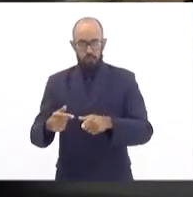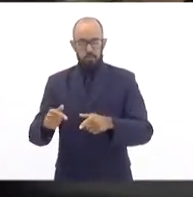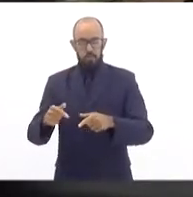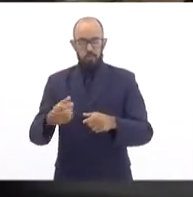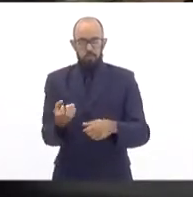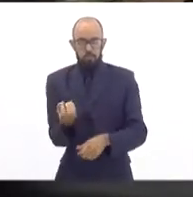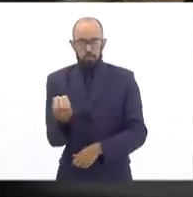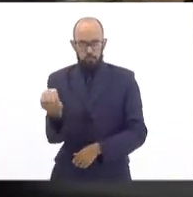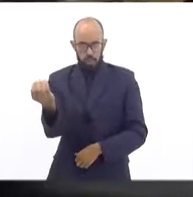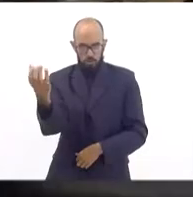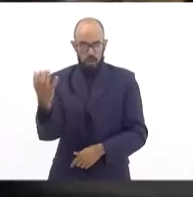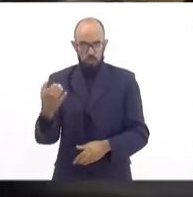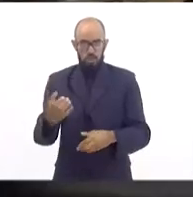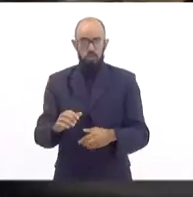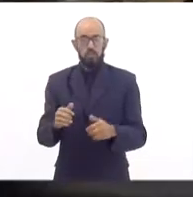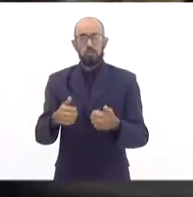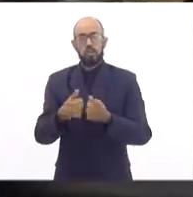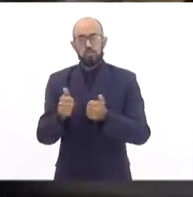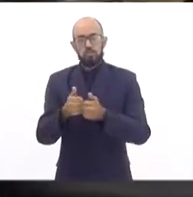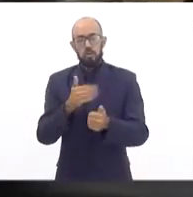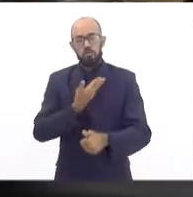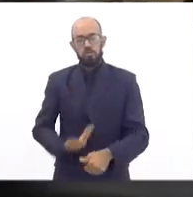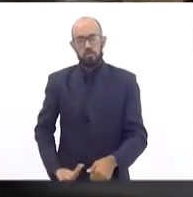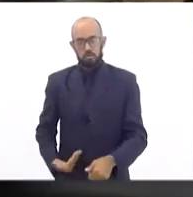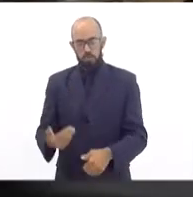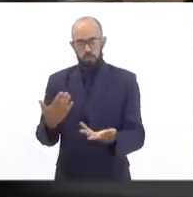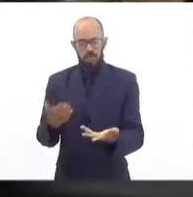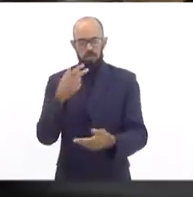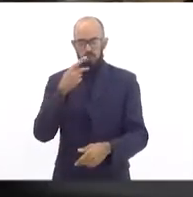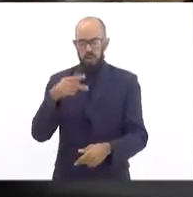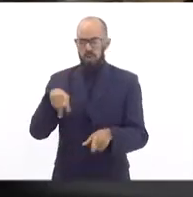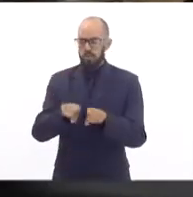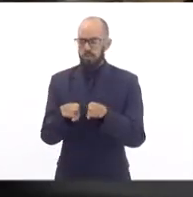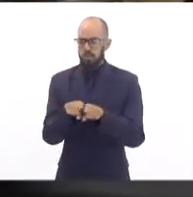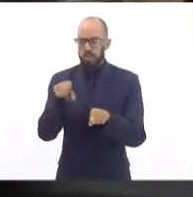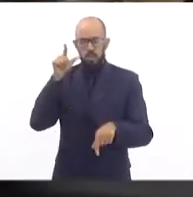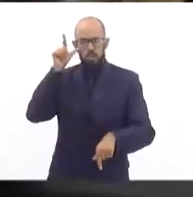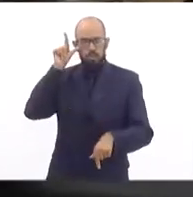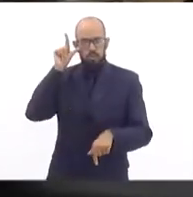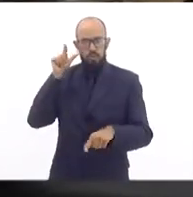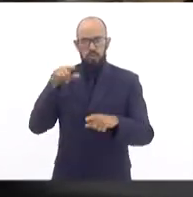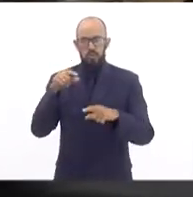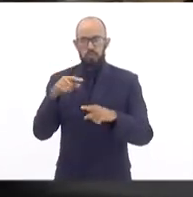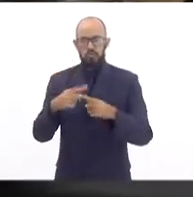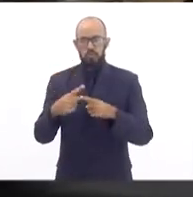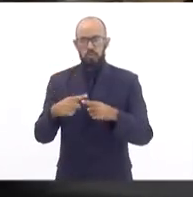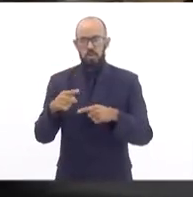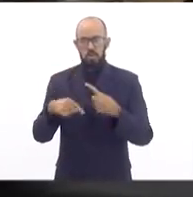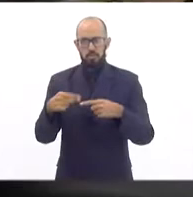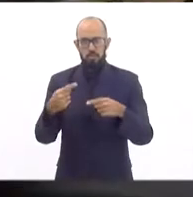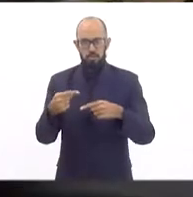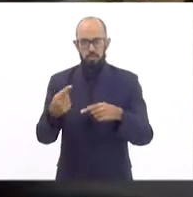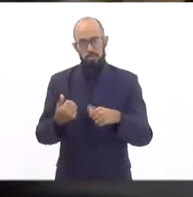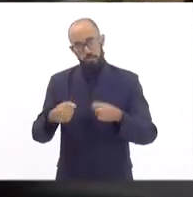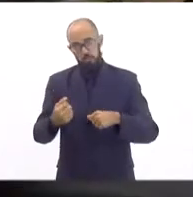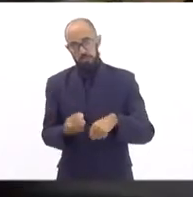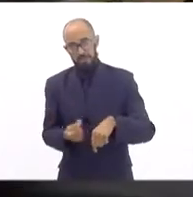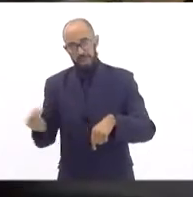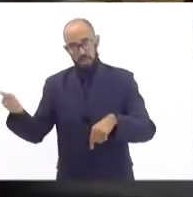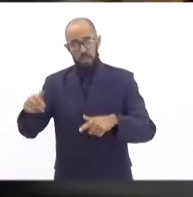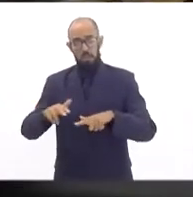público. E eu quero já deixar, deputada Lucinha, porque vou depois precisar me ausentar por conta de